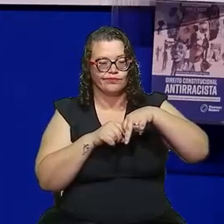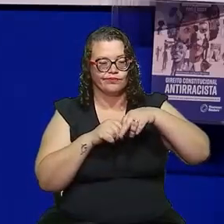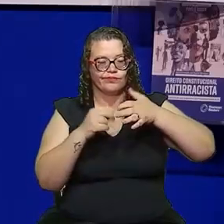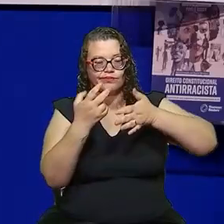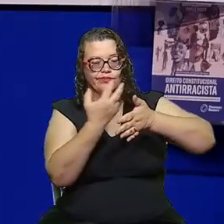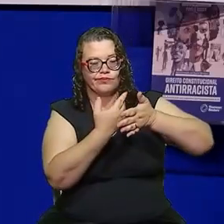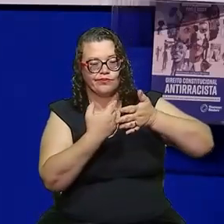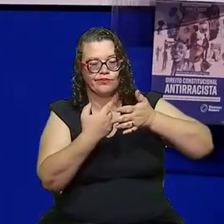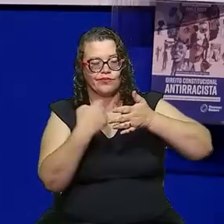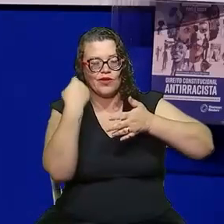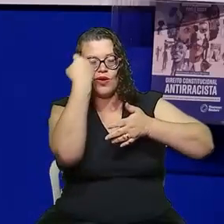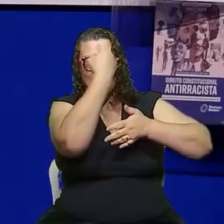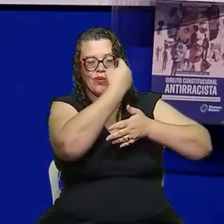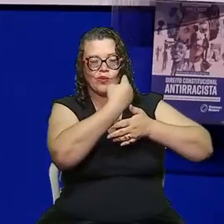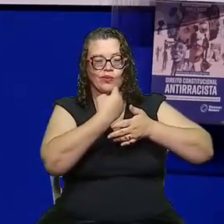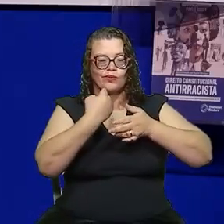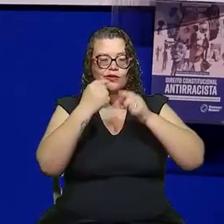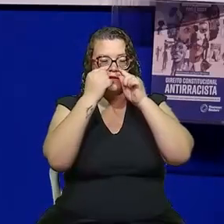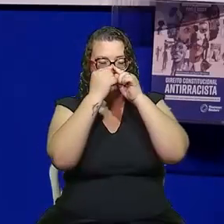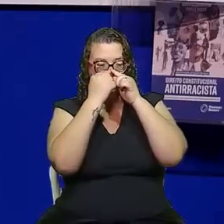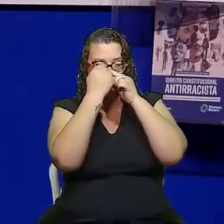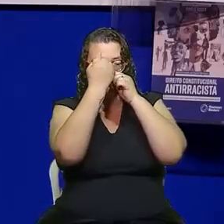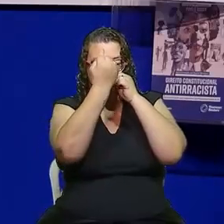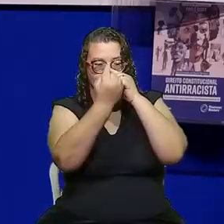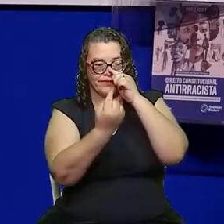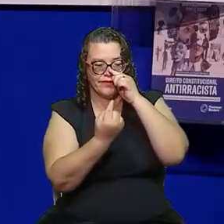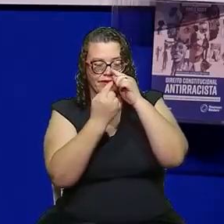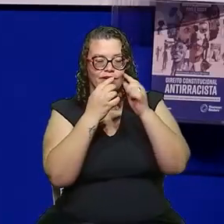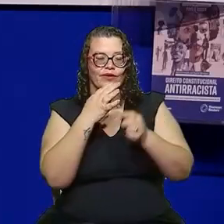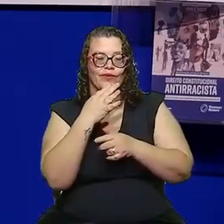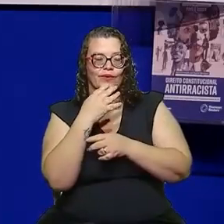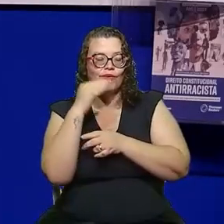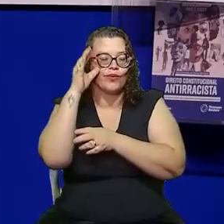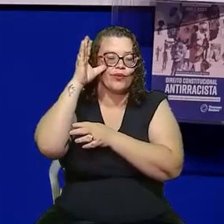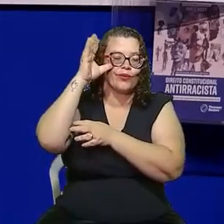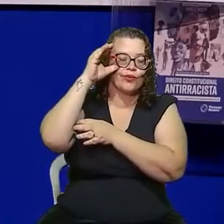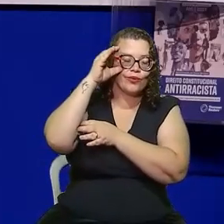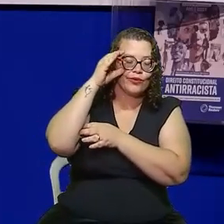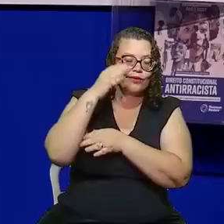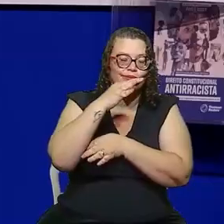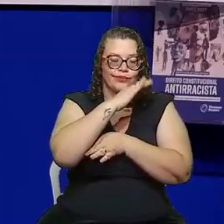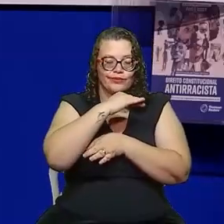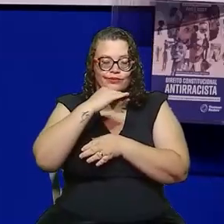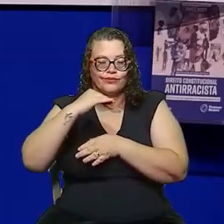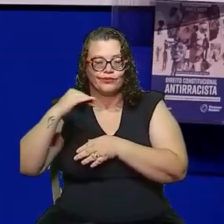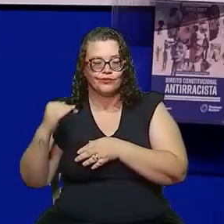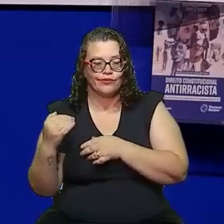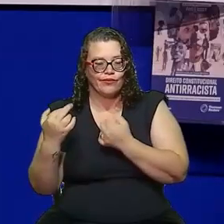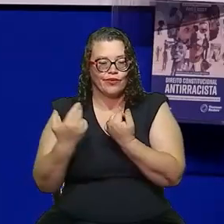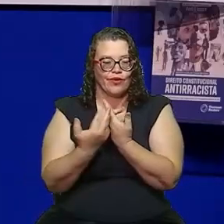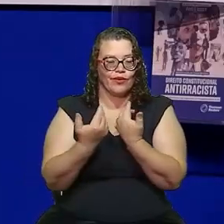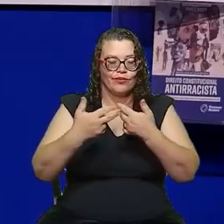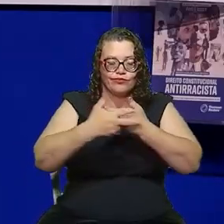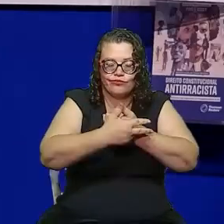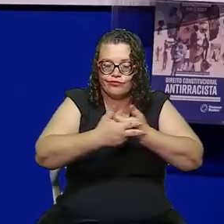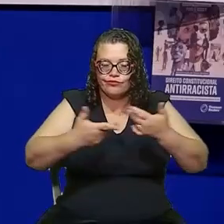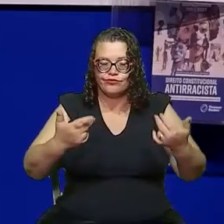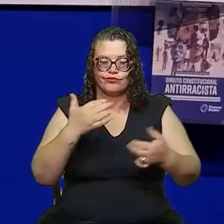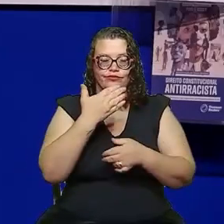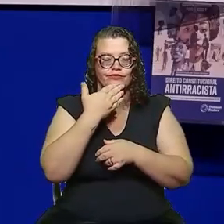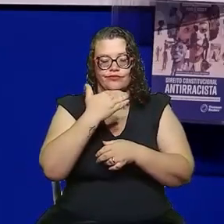Caricatura de tucano para a curiosidade de crianças e indiferenças de